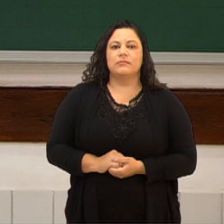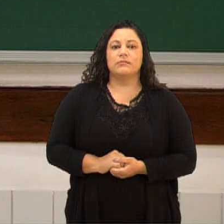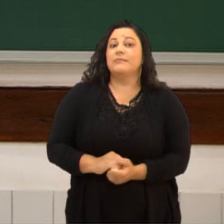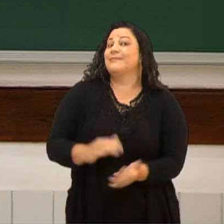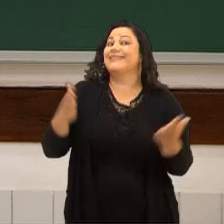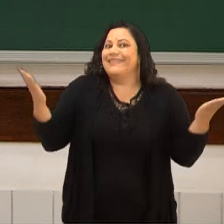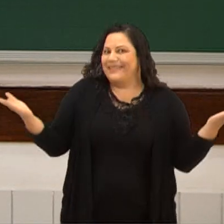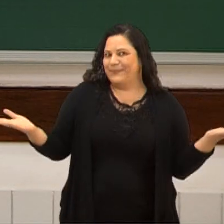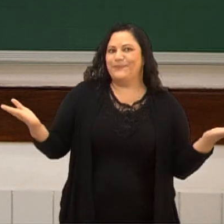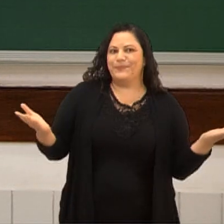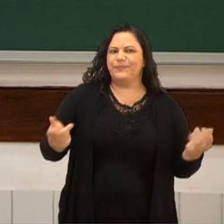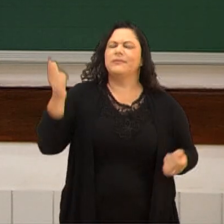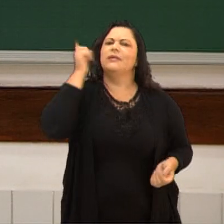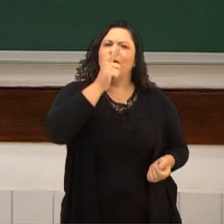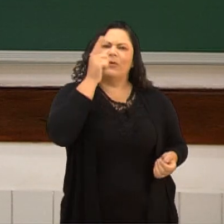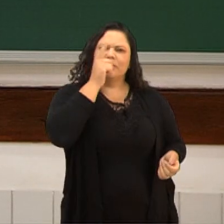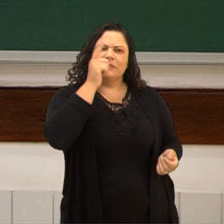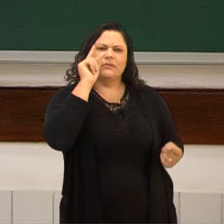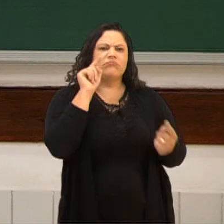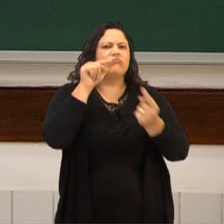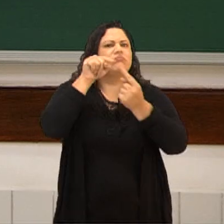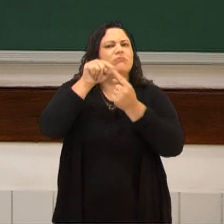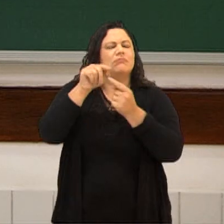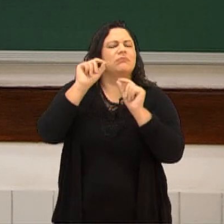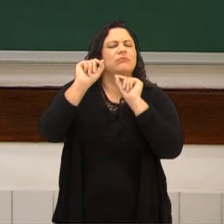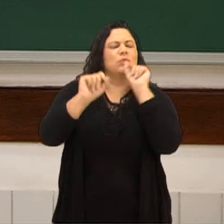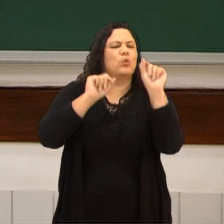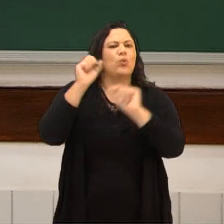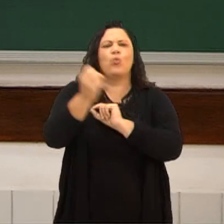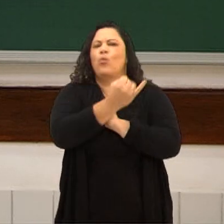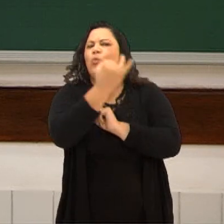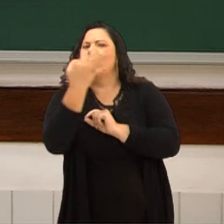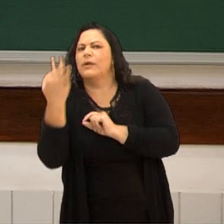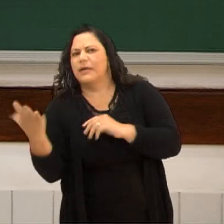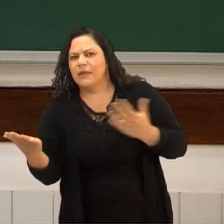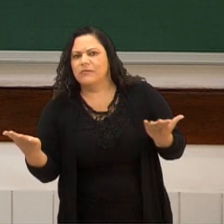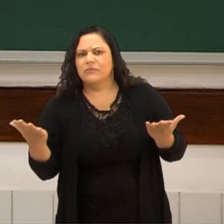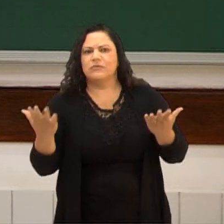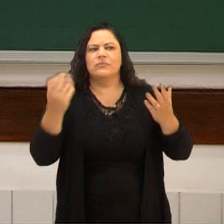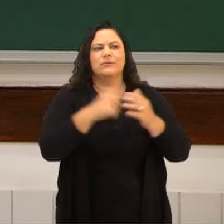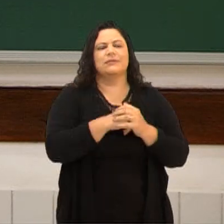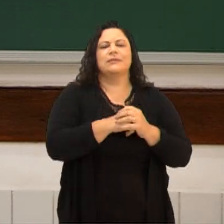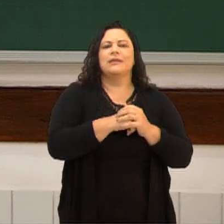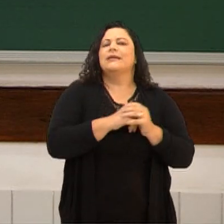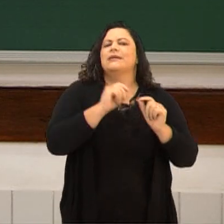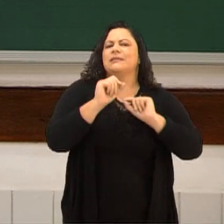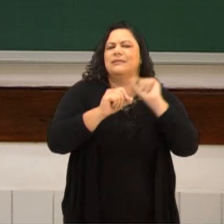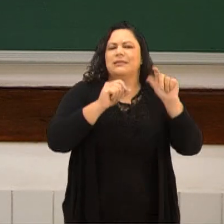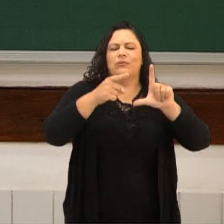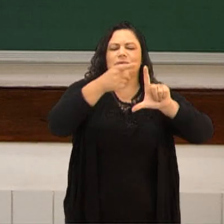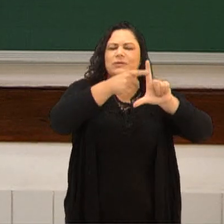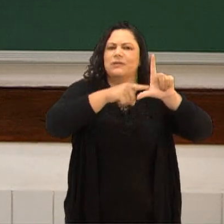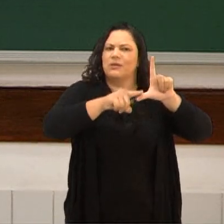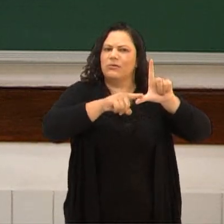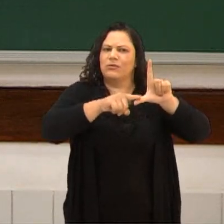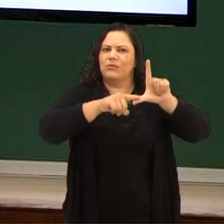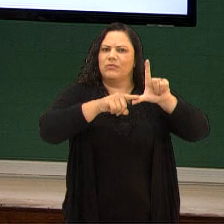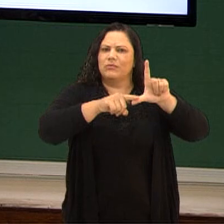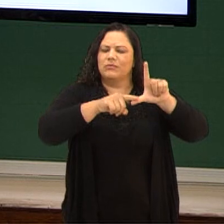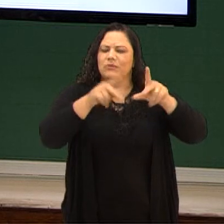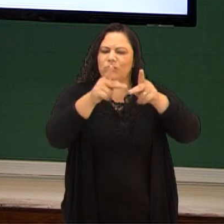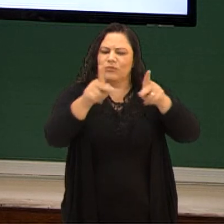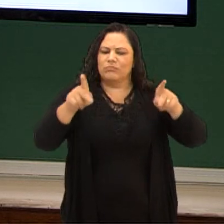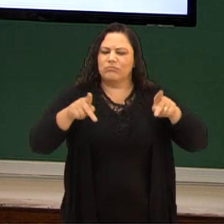E aí, galera, conseguiram identificar quantos, né, são os ângulos do nosso gráfico de setores? Então,